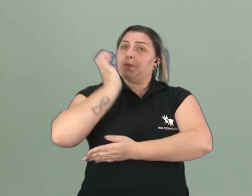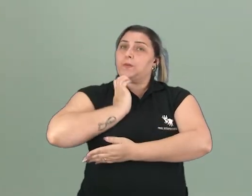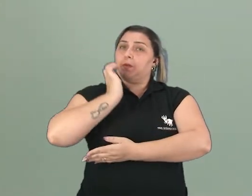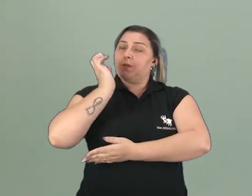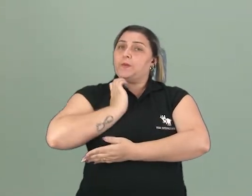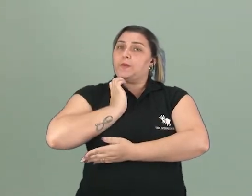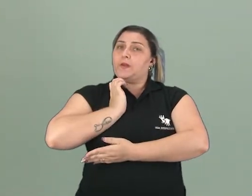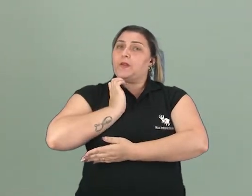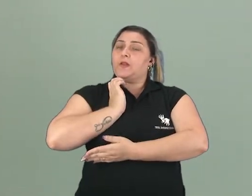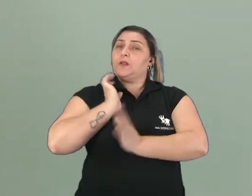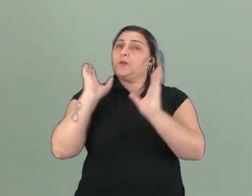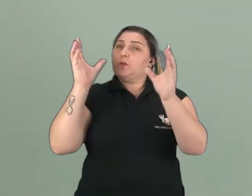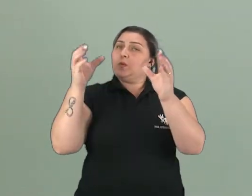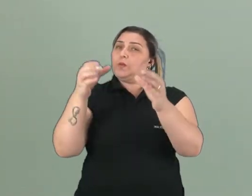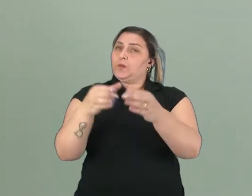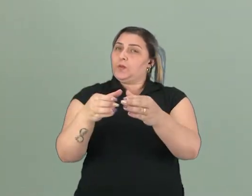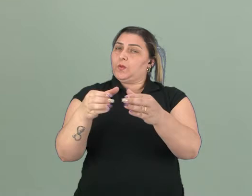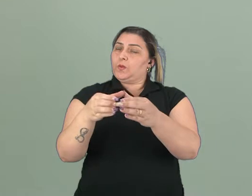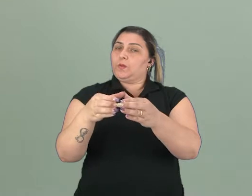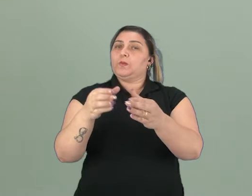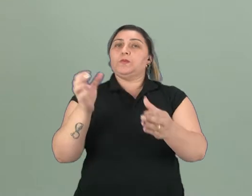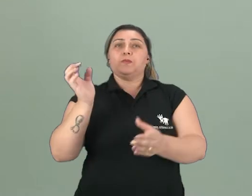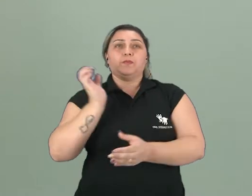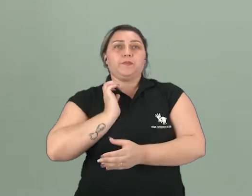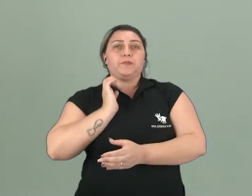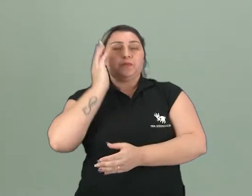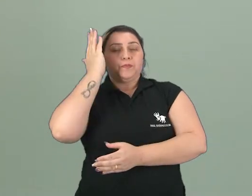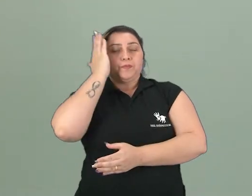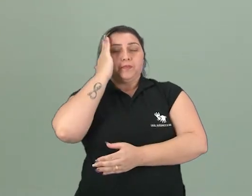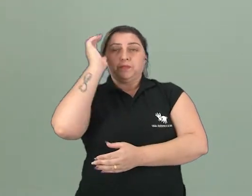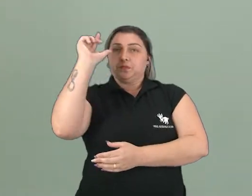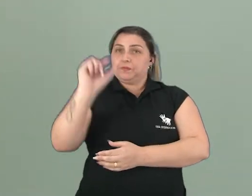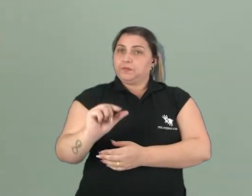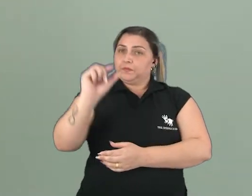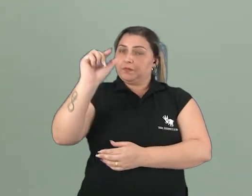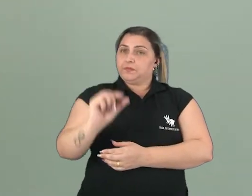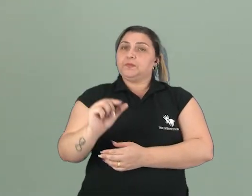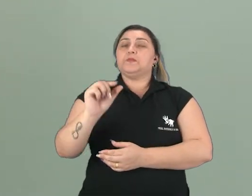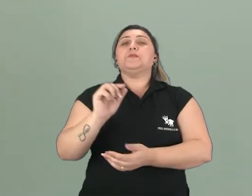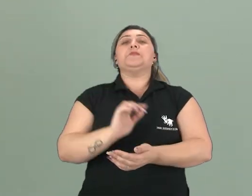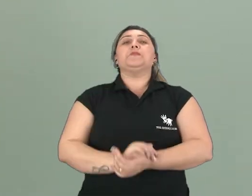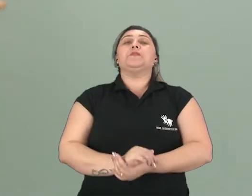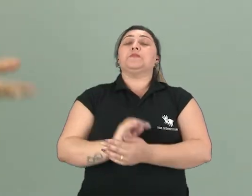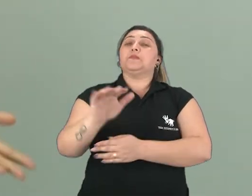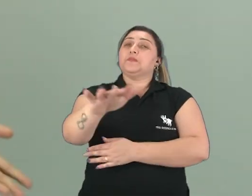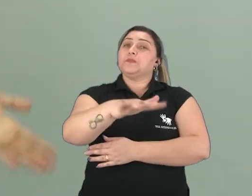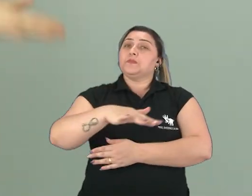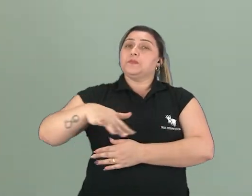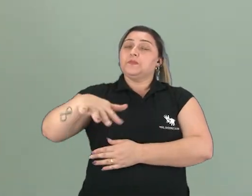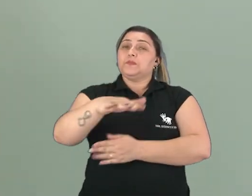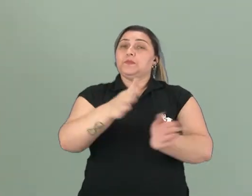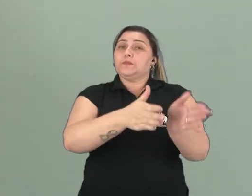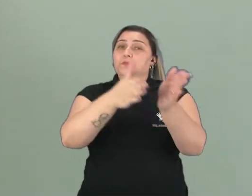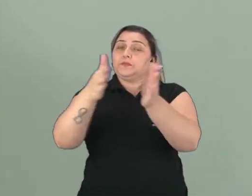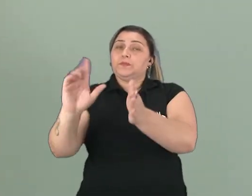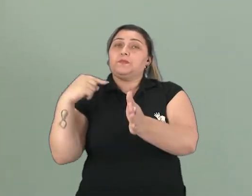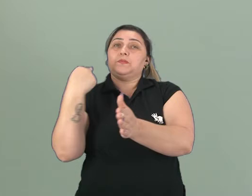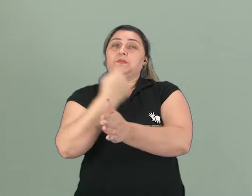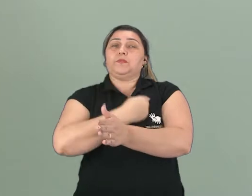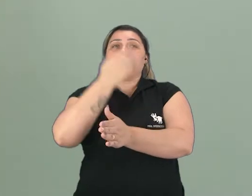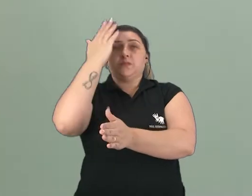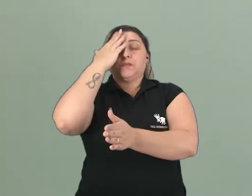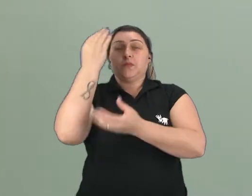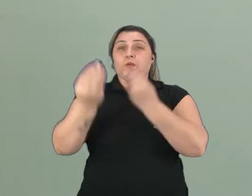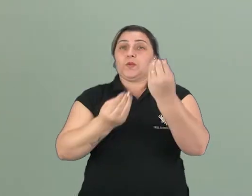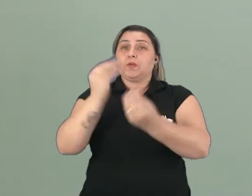da nobreza, certo? Então a gente vai entender um pouco desse processo de hierarquização da sociedade nesse período para a gente entender